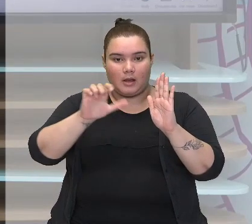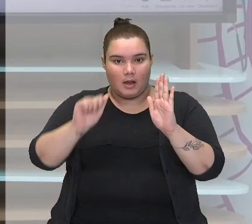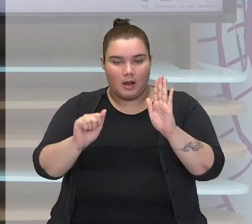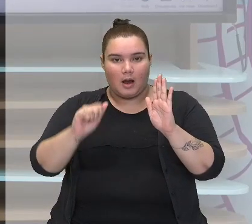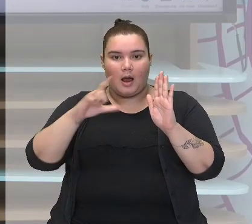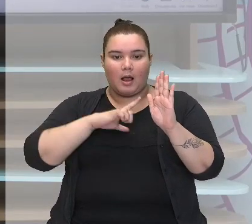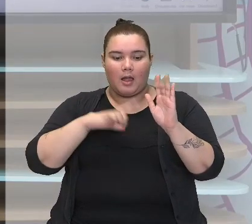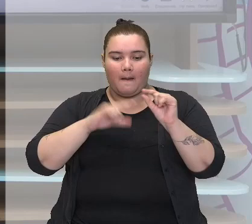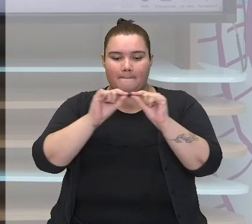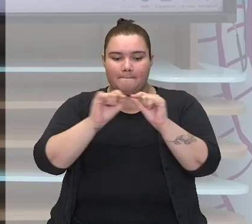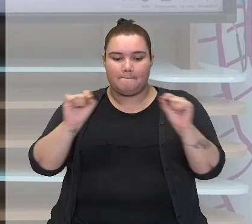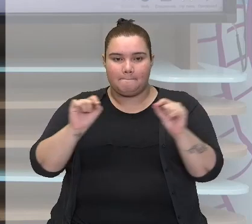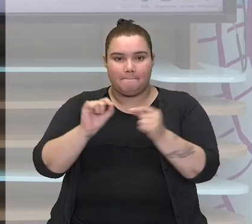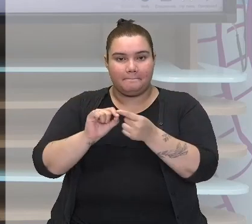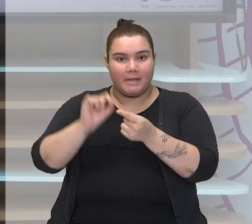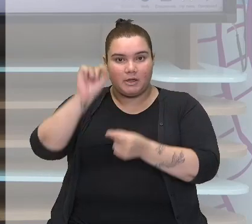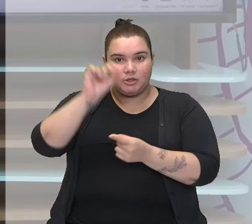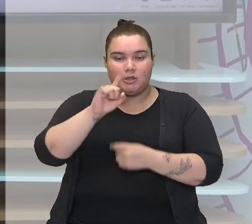5,5